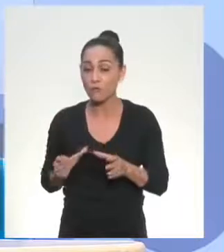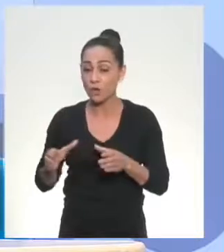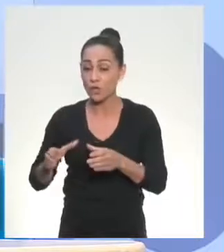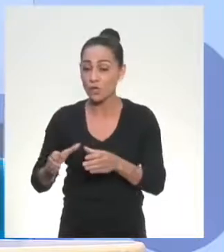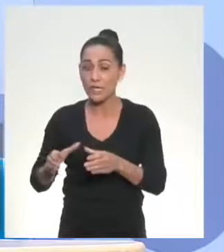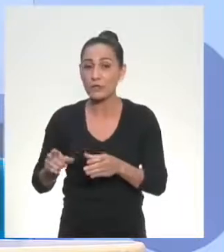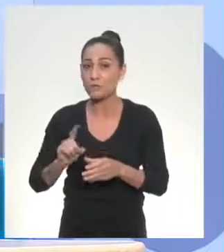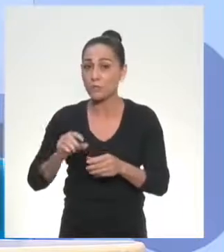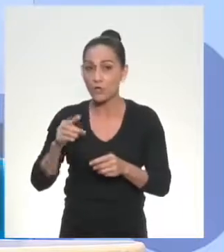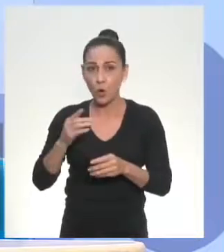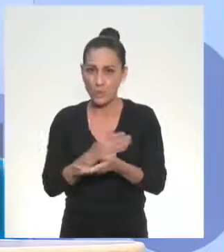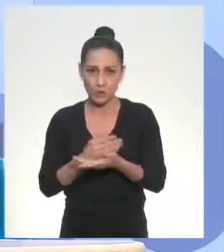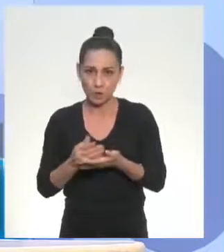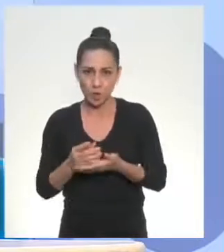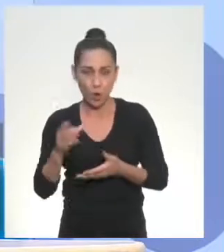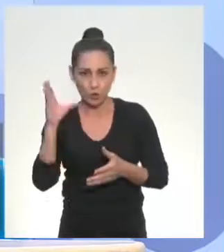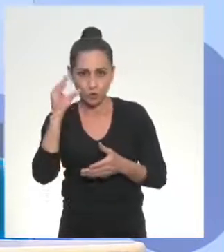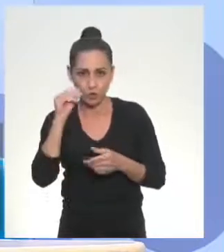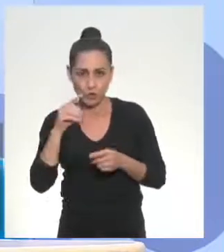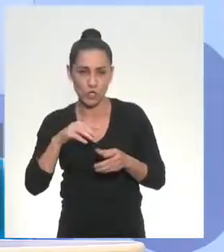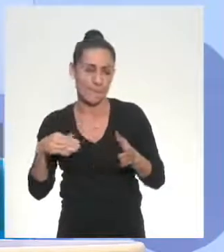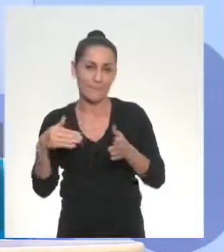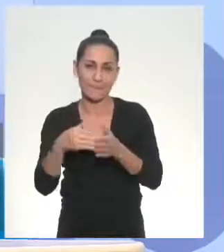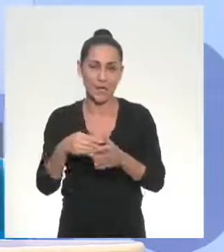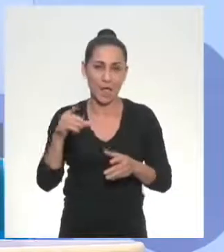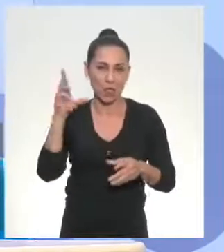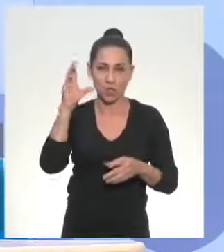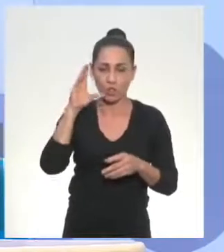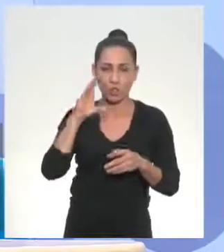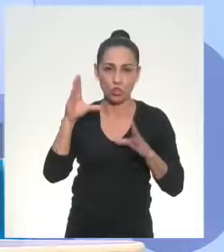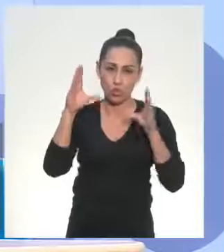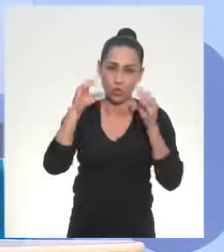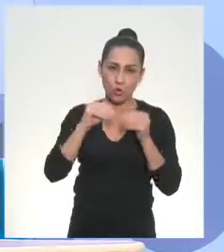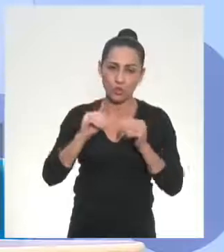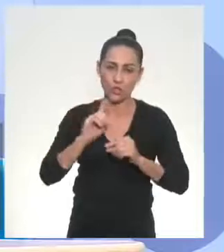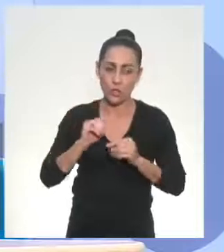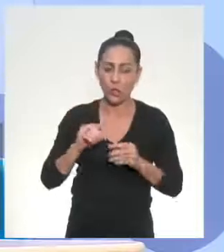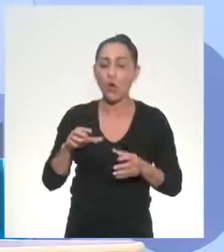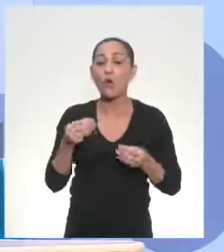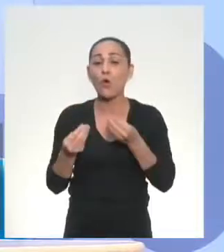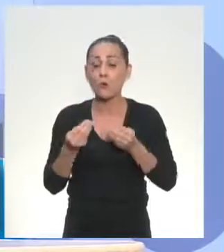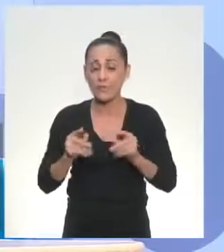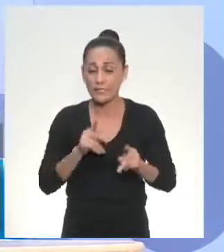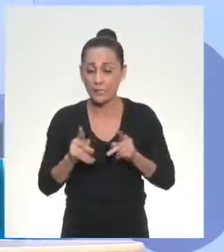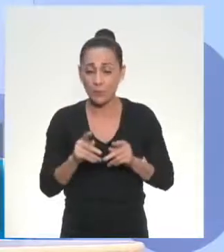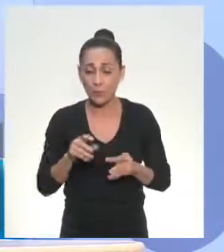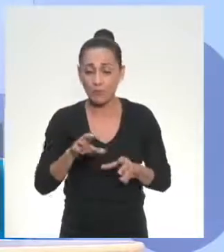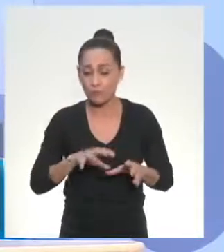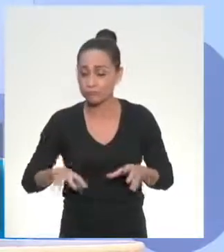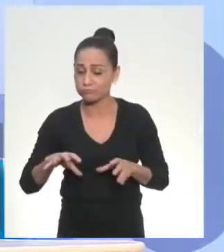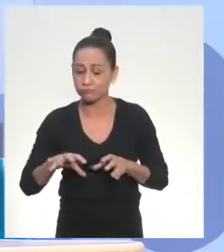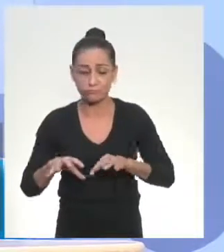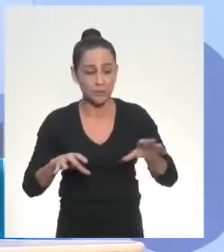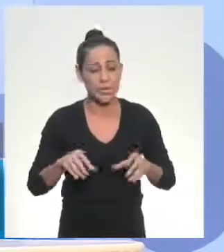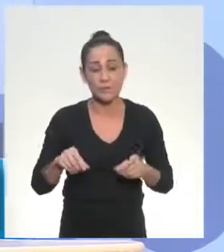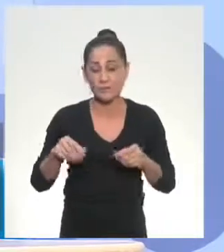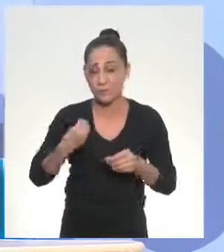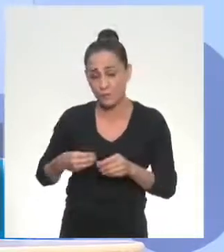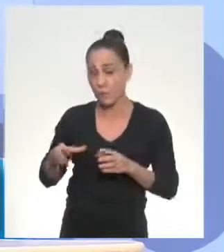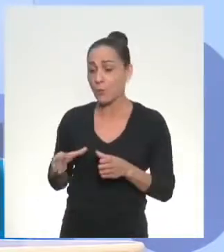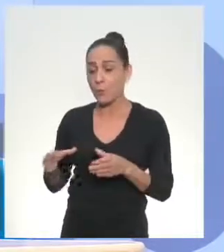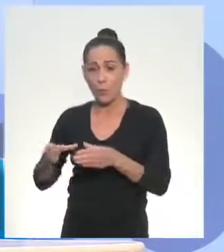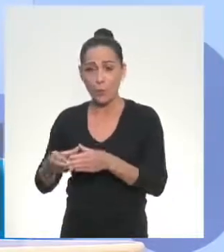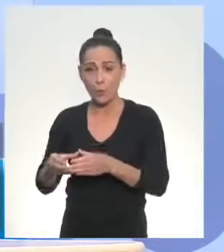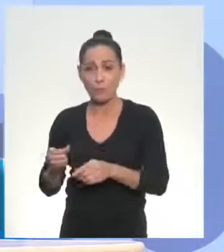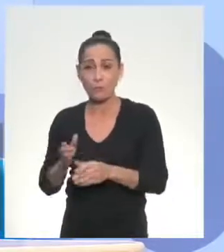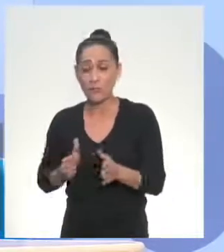para a noite, foi um processo onde esses povos se deslocavam, se estabeleciam durante o tempo, depois iam para outros. Então,